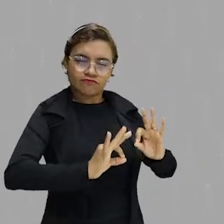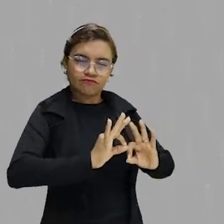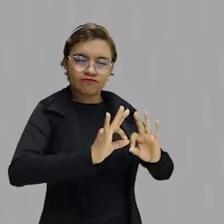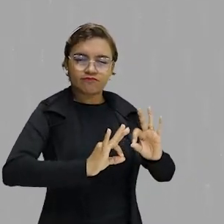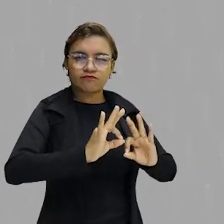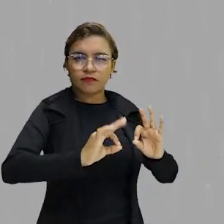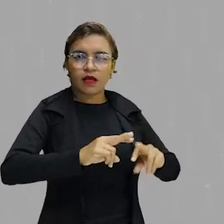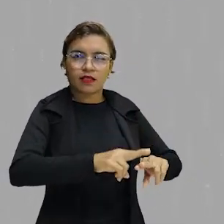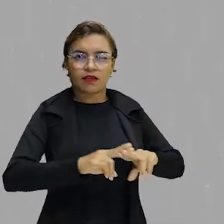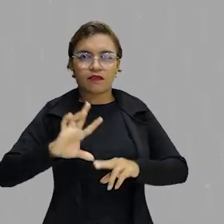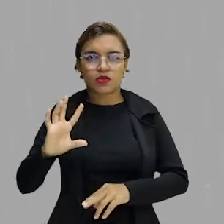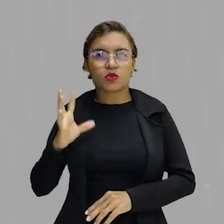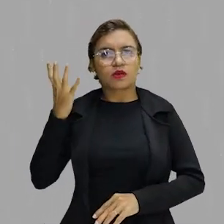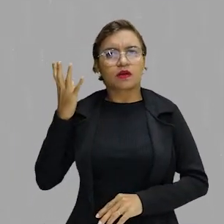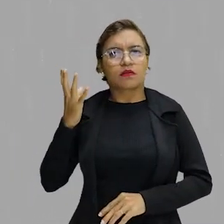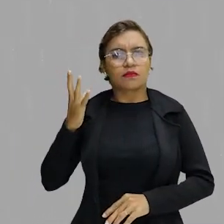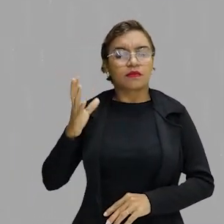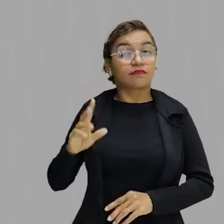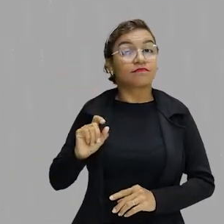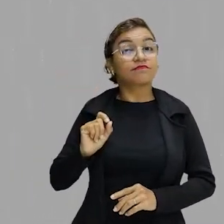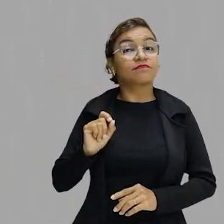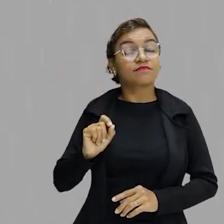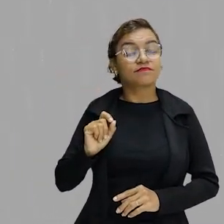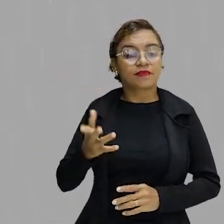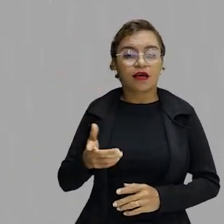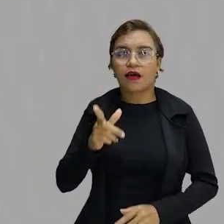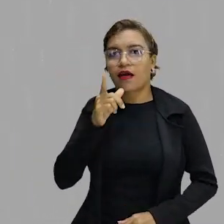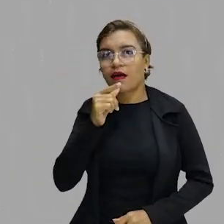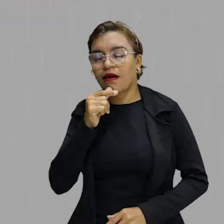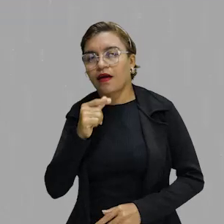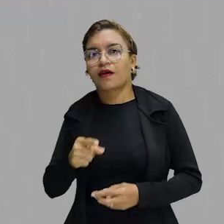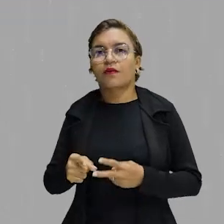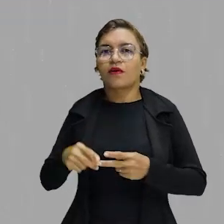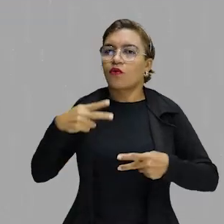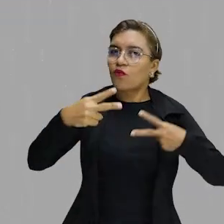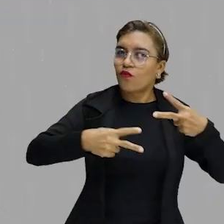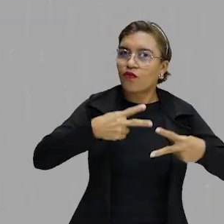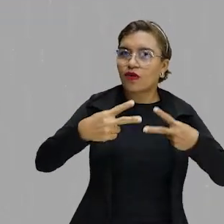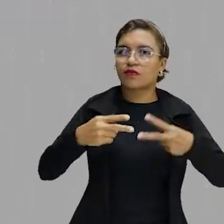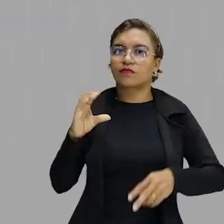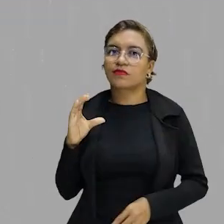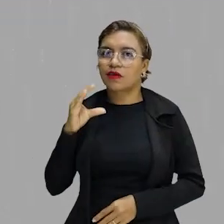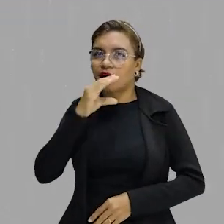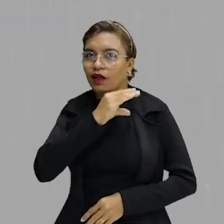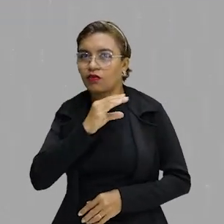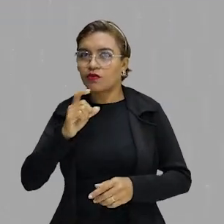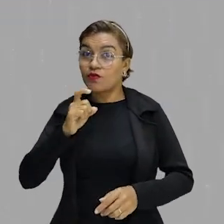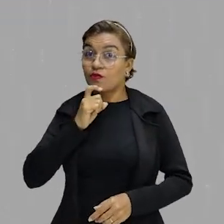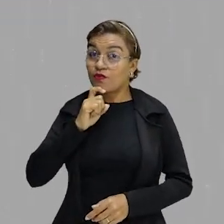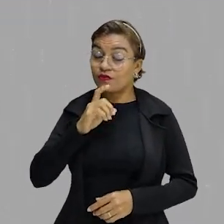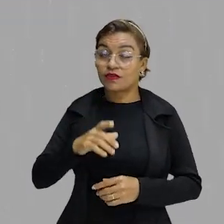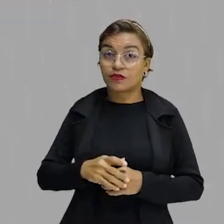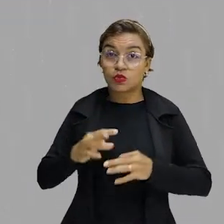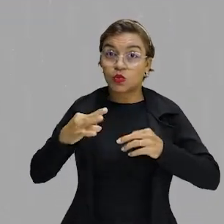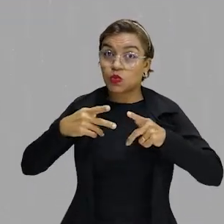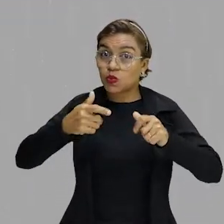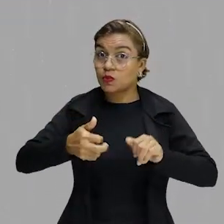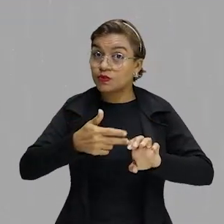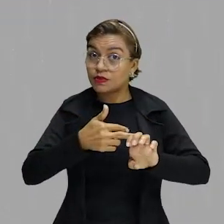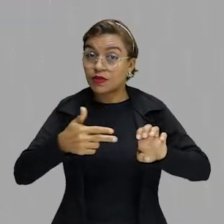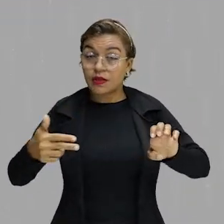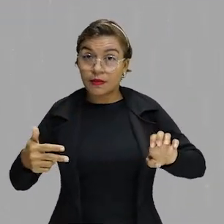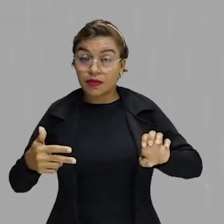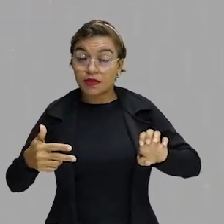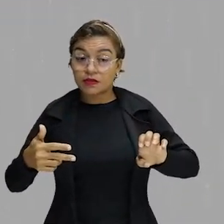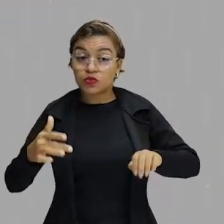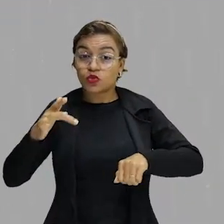esses elementos que vão fazer essa modelação, Marcos? É a água, é o vento, é o calor, é o frio. Todos esses elementos em